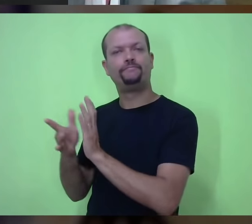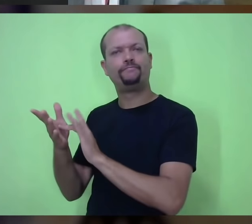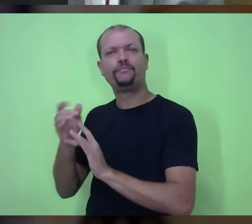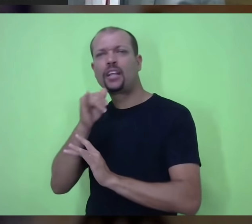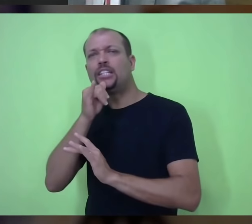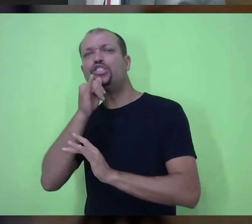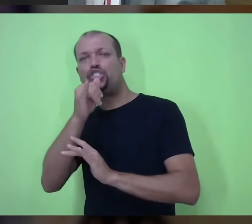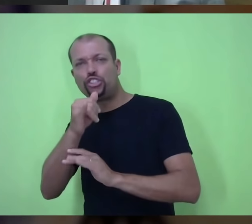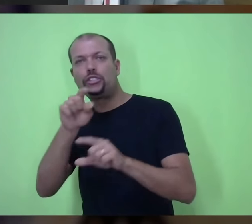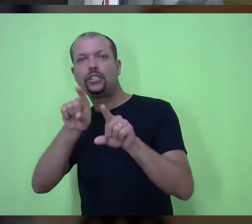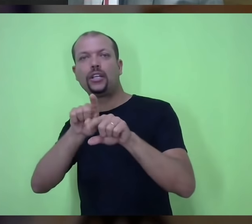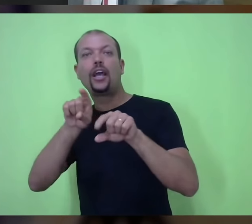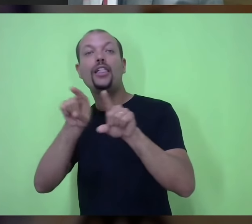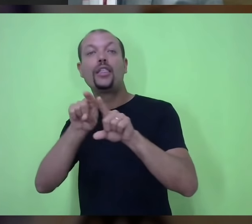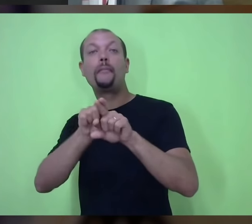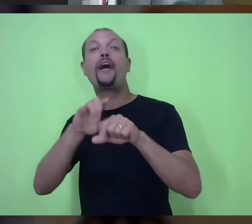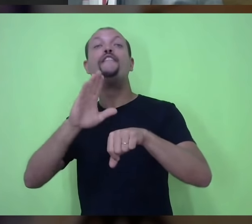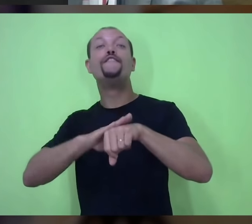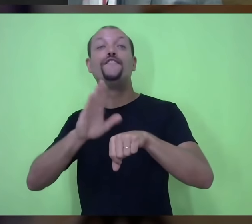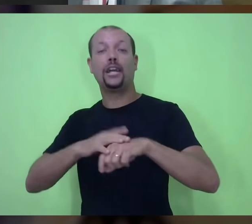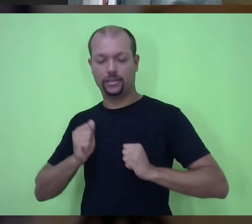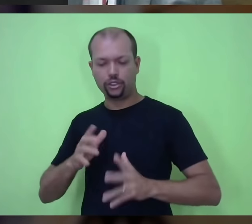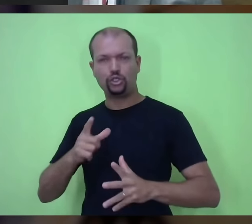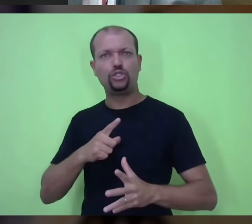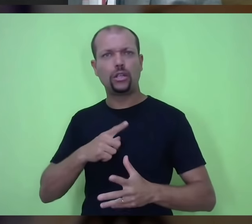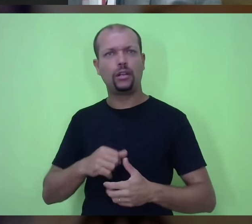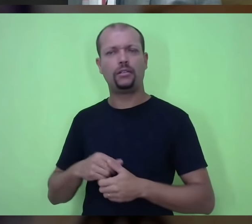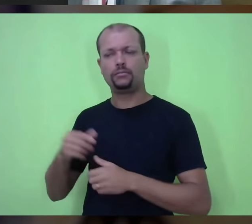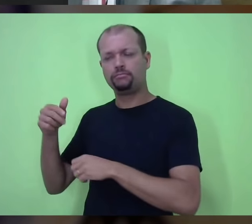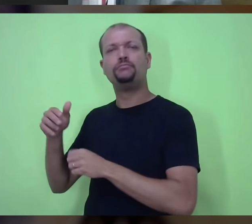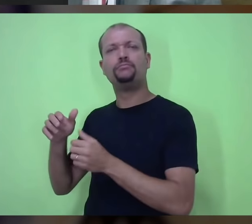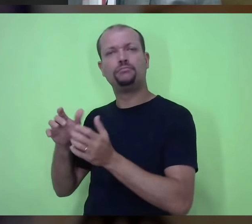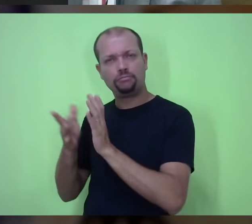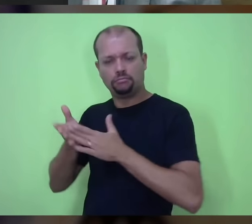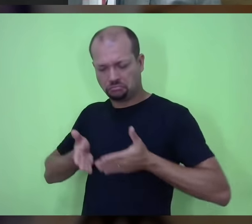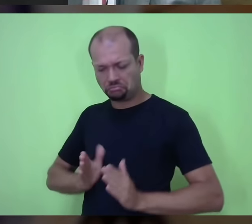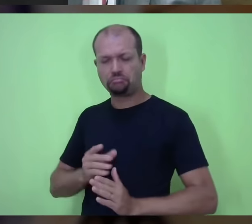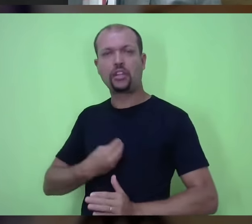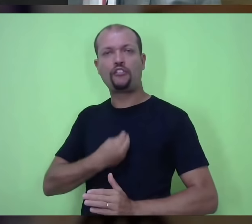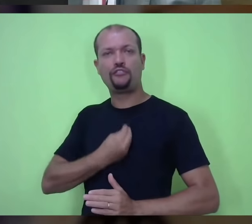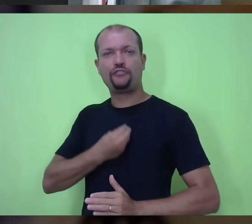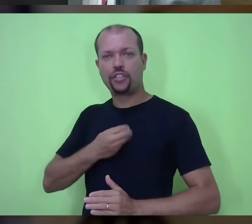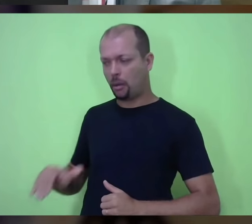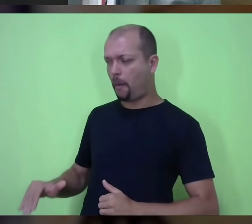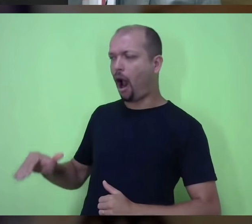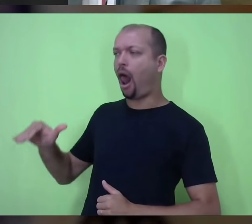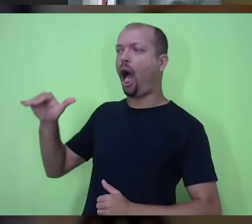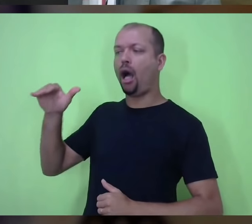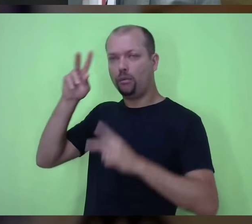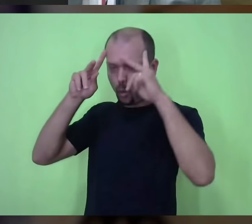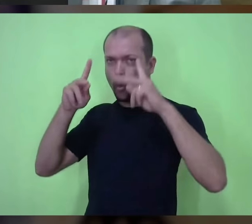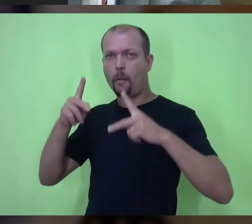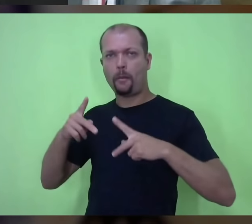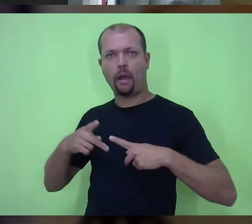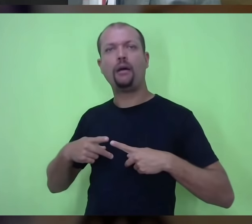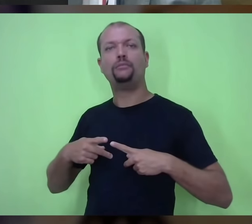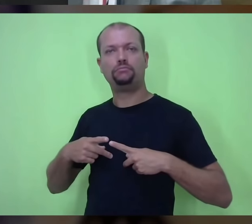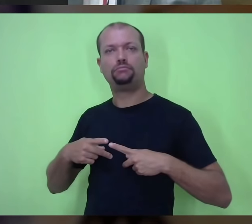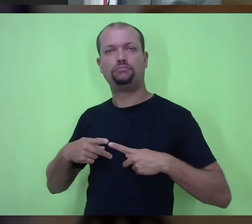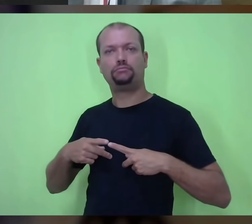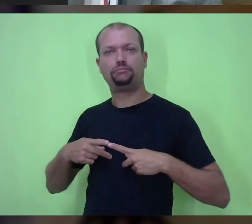disse e fez para nos dar o exemplo. Ele veio, viveu uma vida humana, não pecou